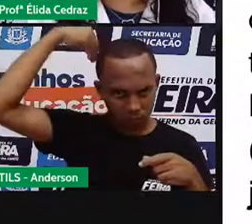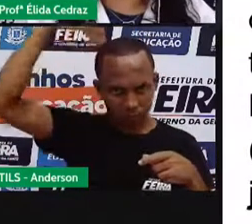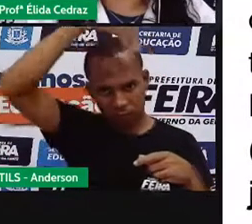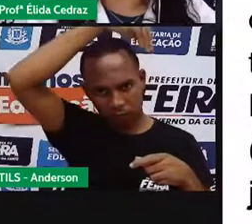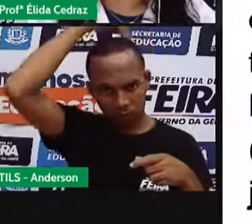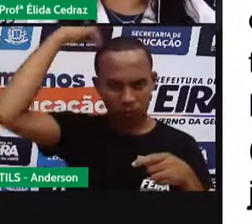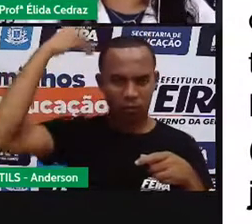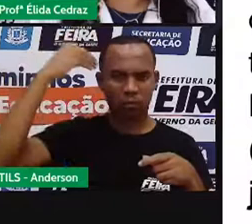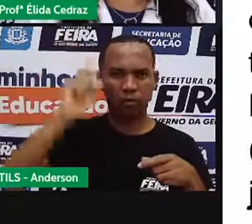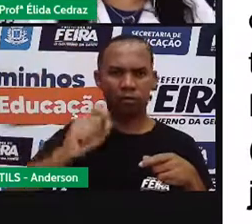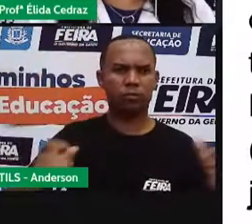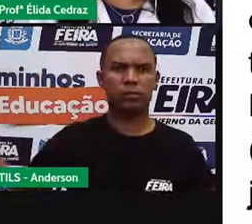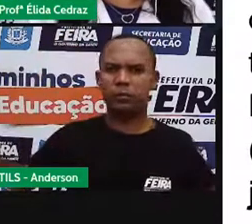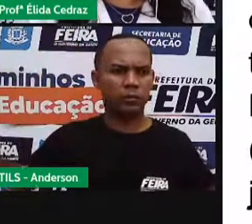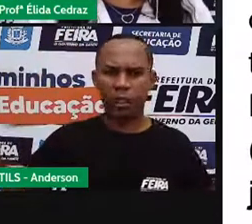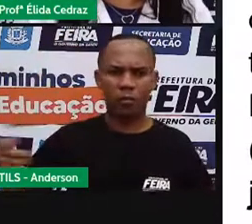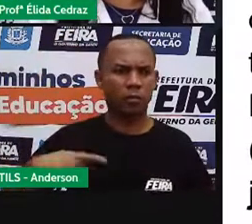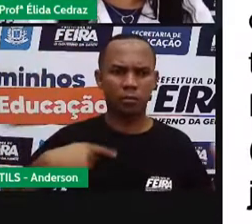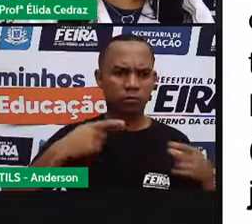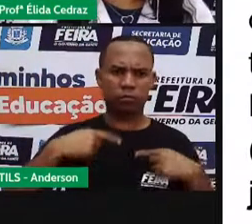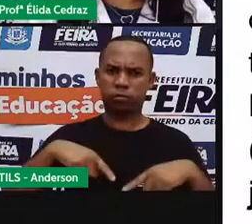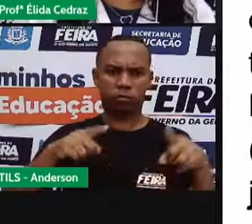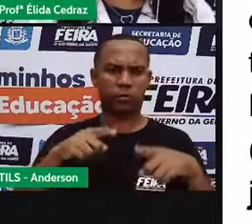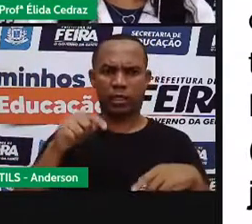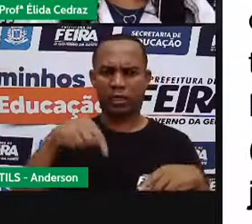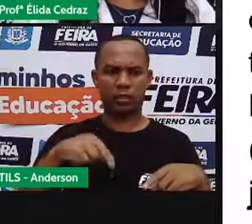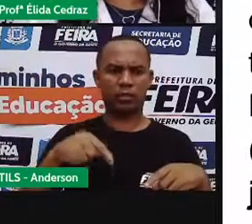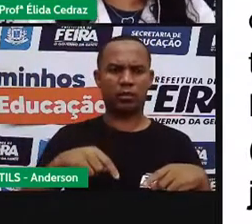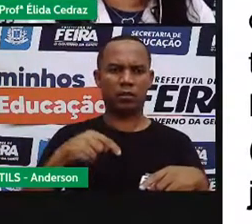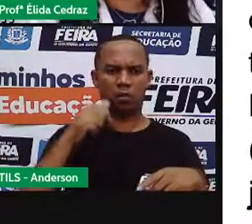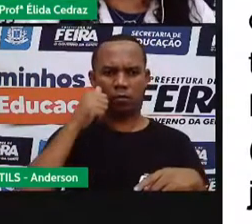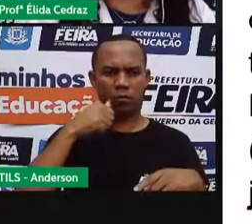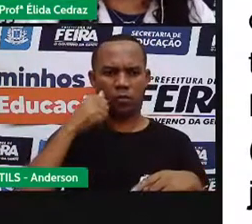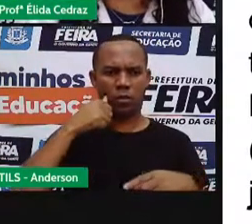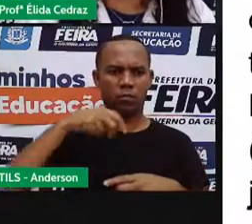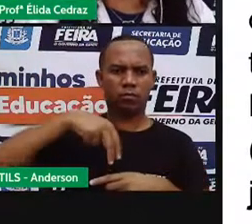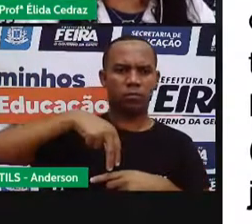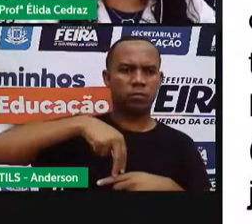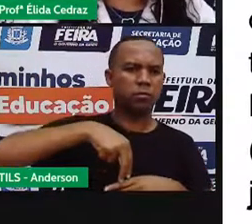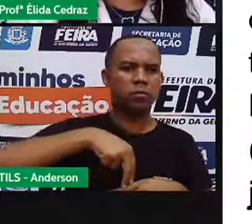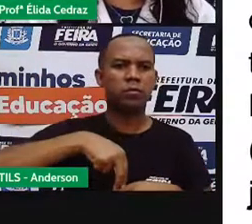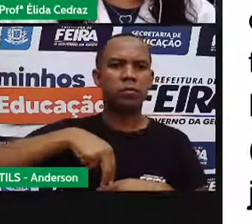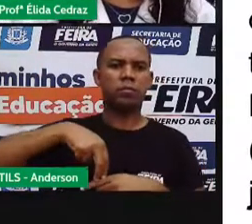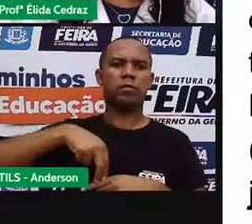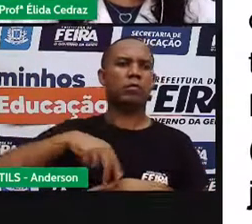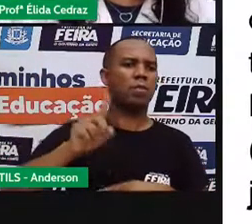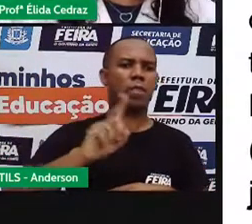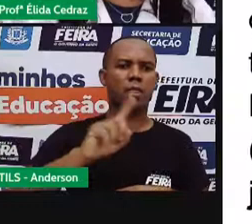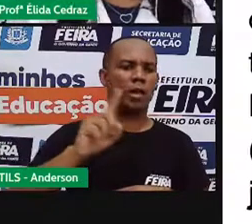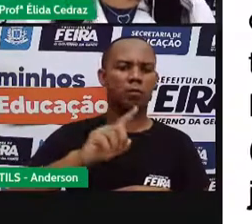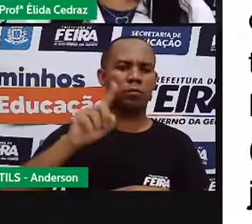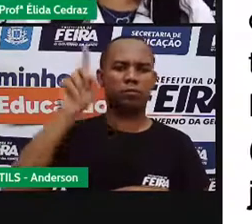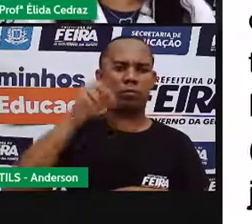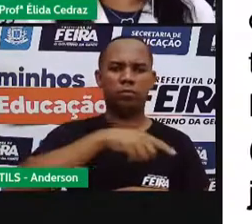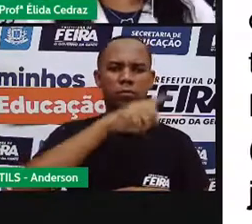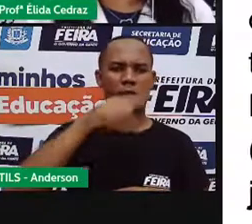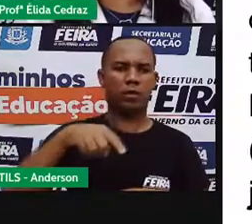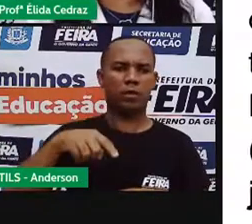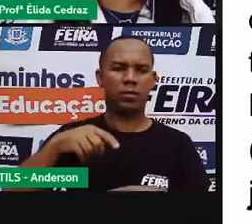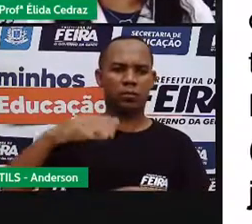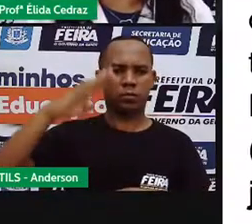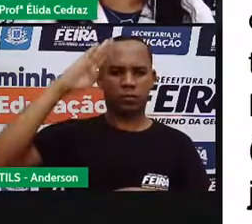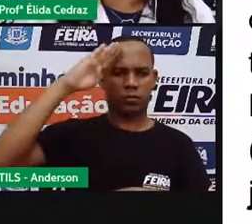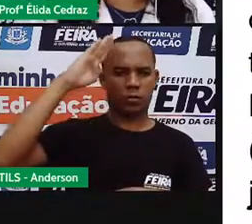Angélica, que impedia a invasão do convento. Ela ficou na porta do convento e não permitia que os